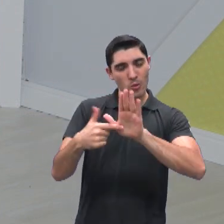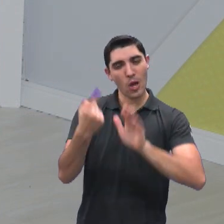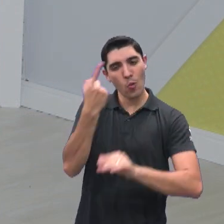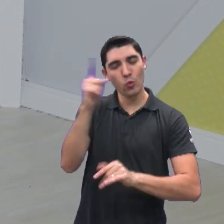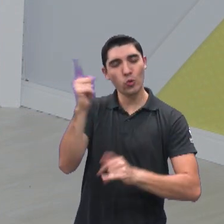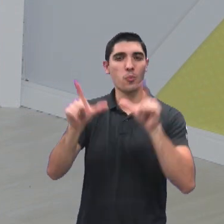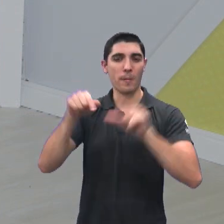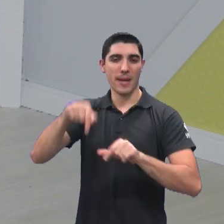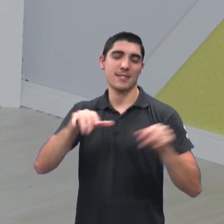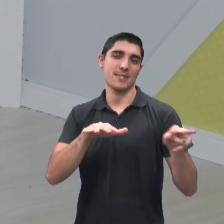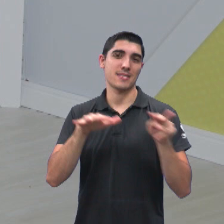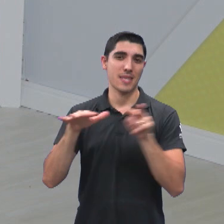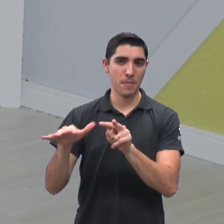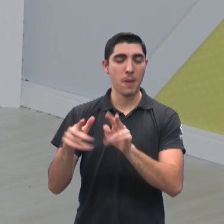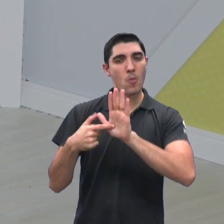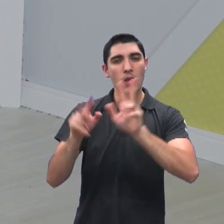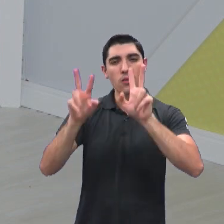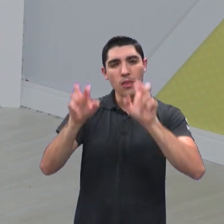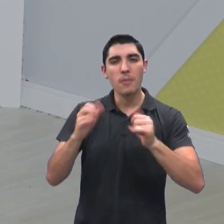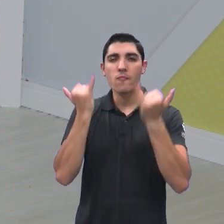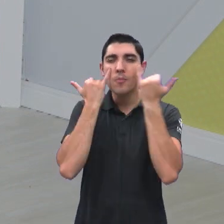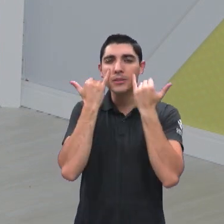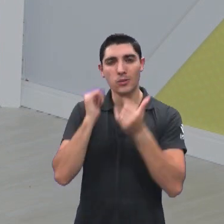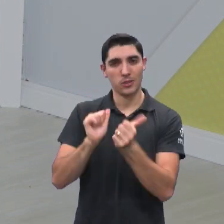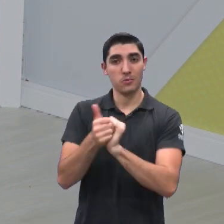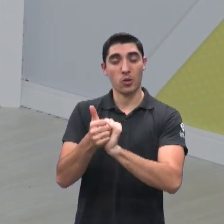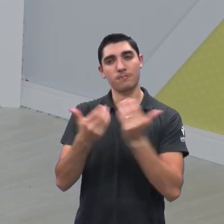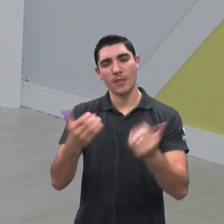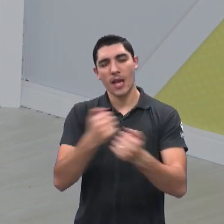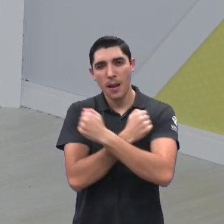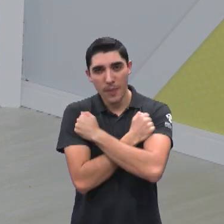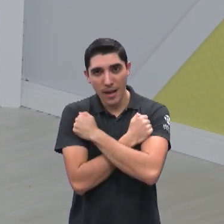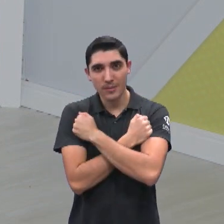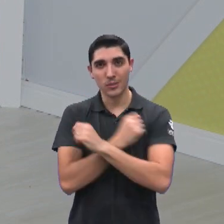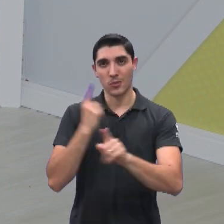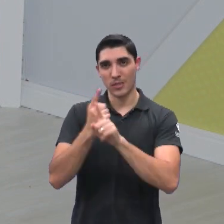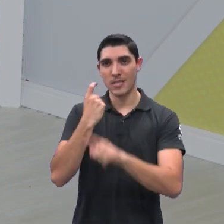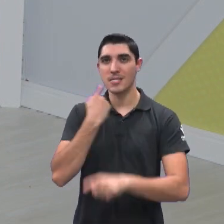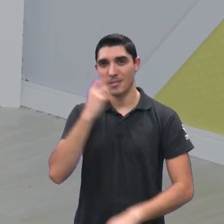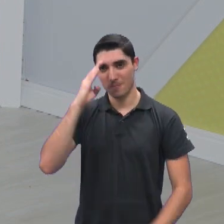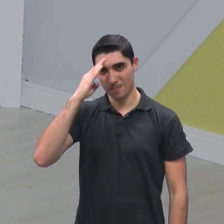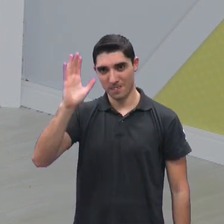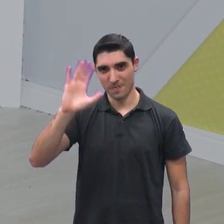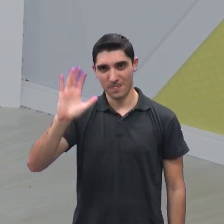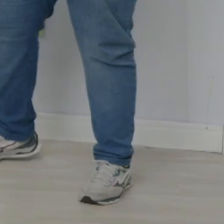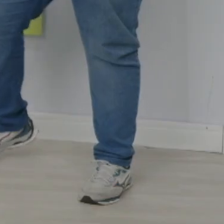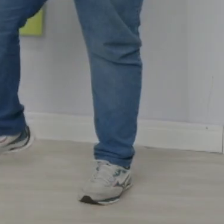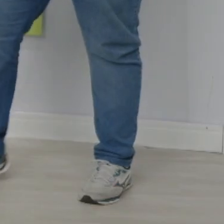muito bem informado dos esportes da nossa cidade. De minha parte, grande abraço, até sexta. Tchau, tchau.